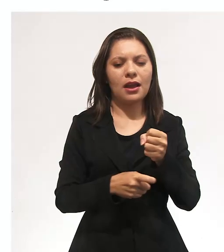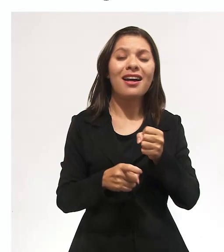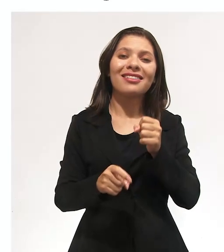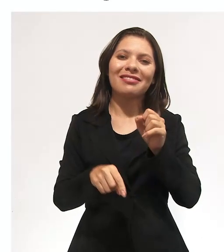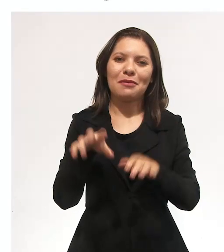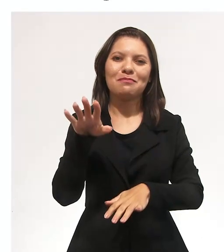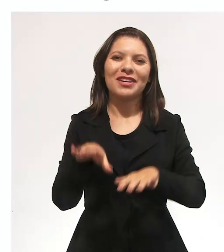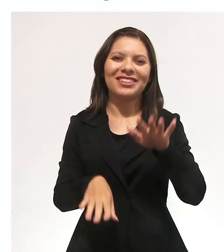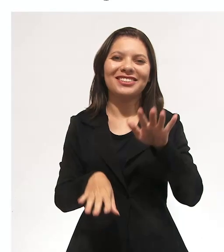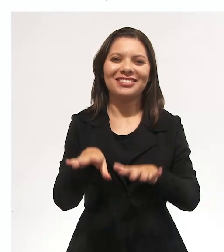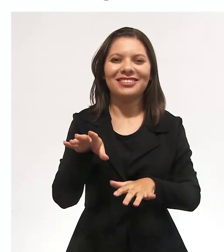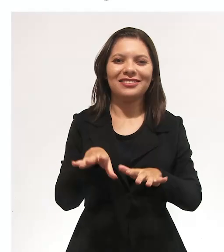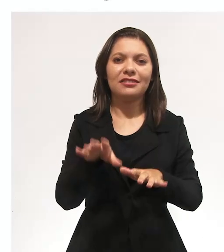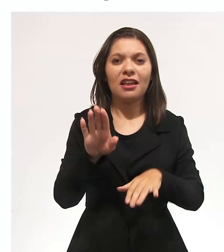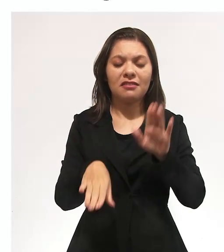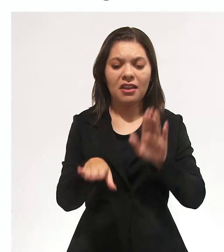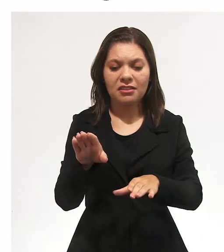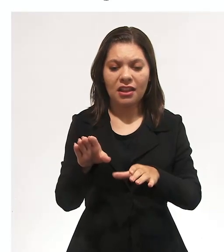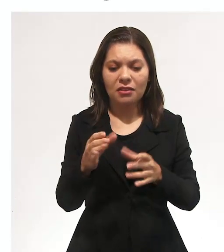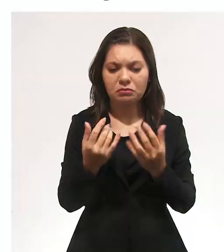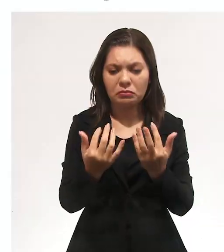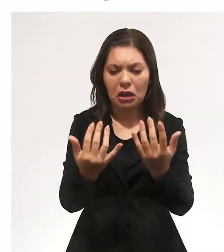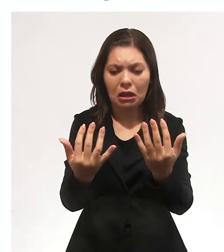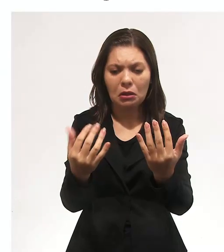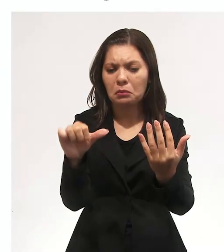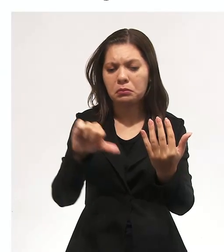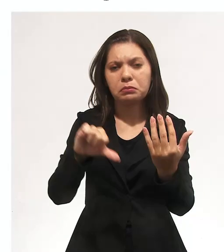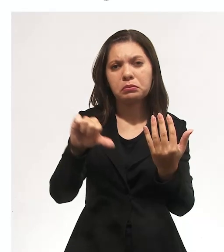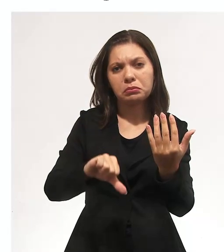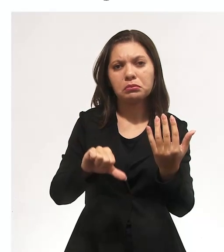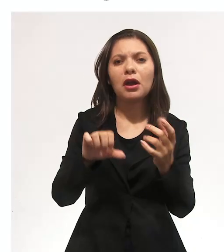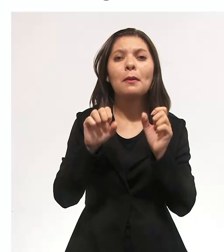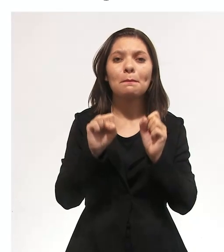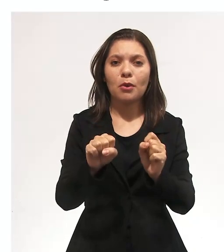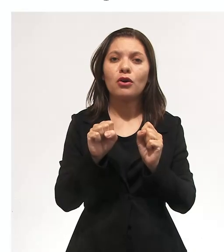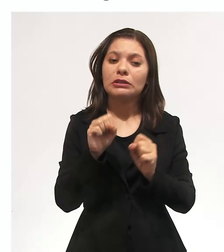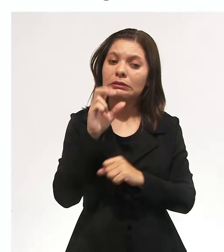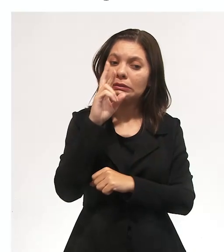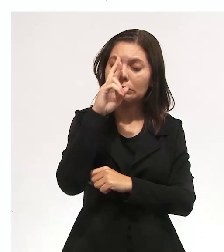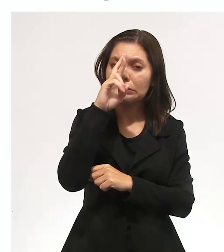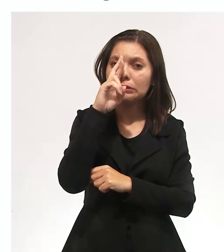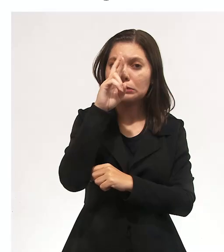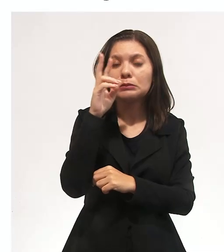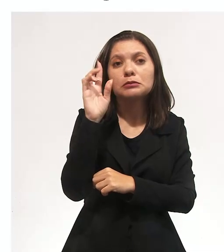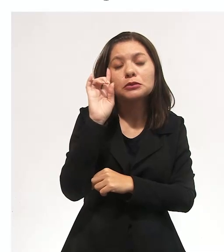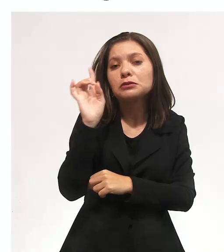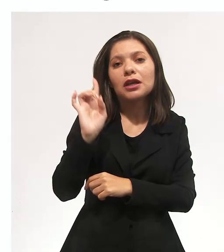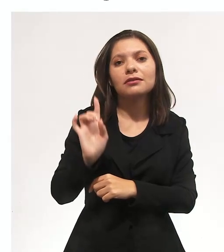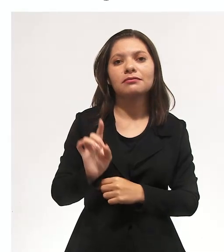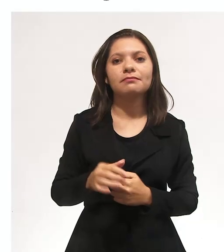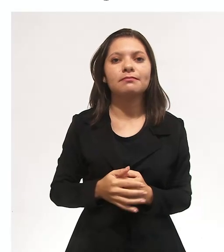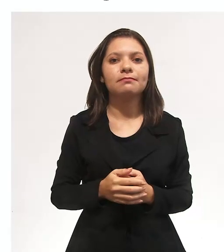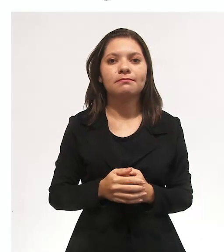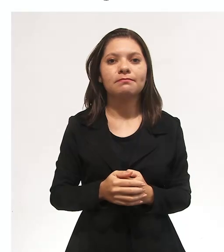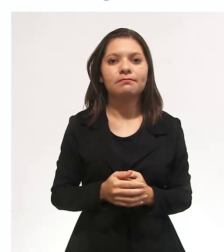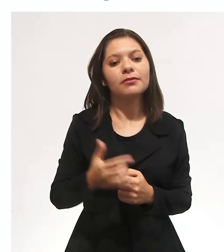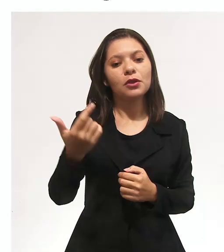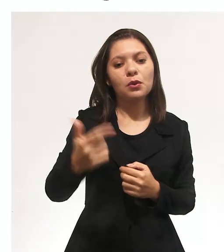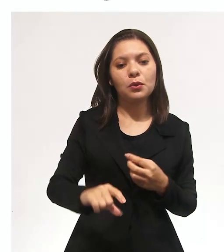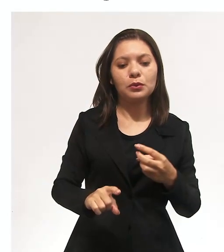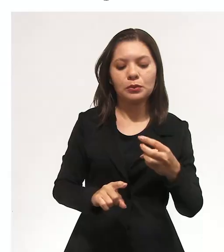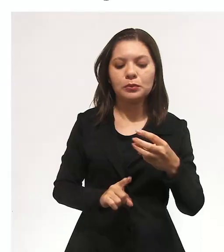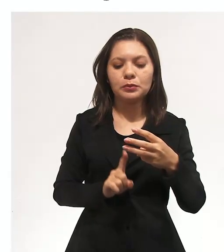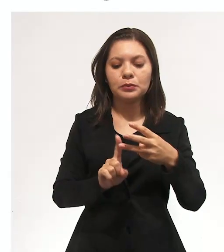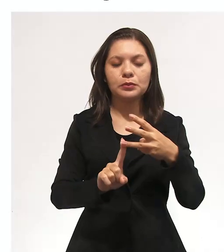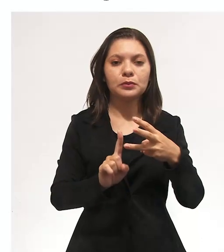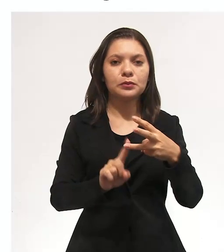né? Tudo isso influencia e também gera um risco. Outro fator é a incerteza,